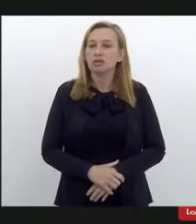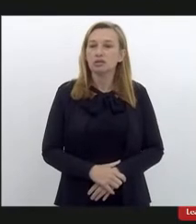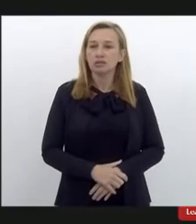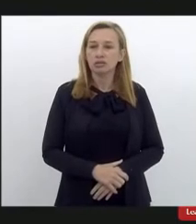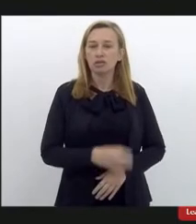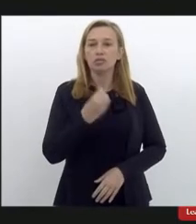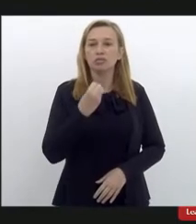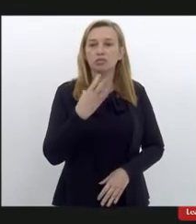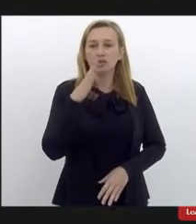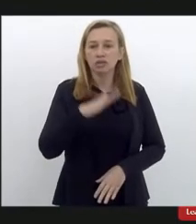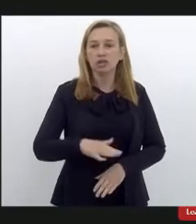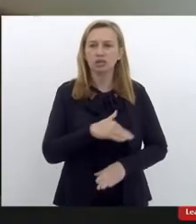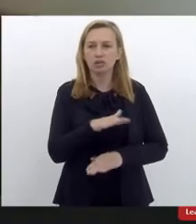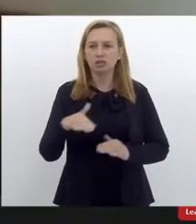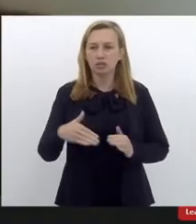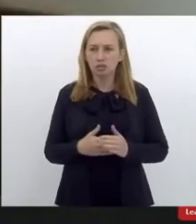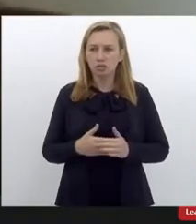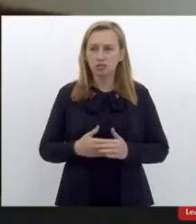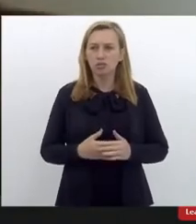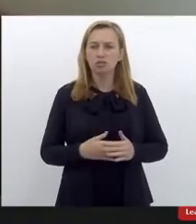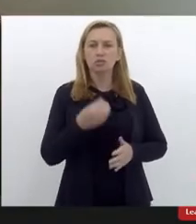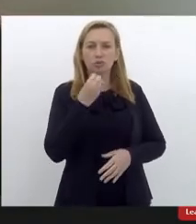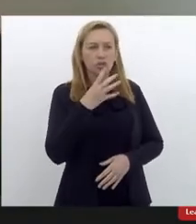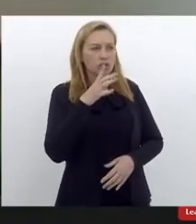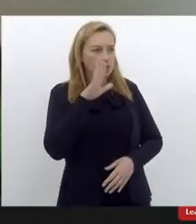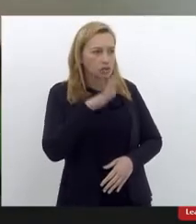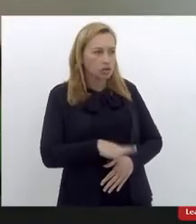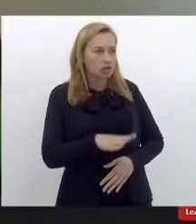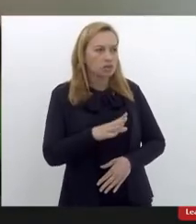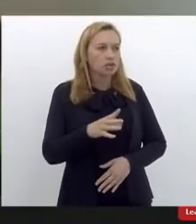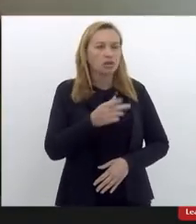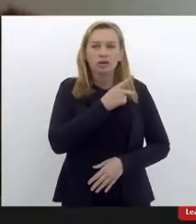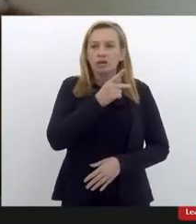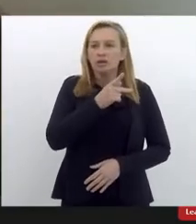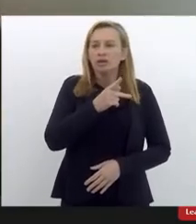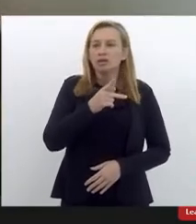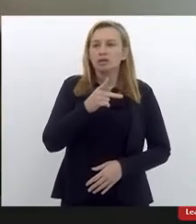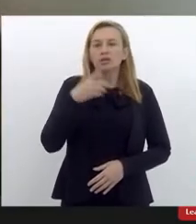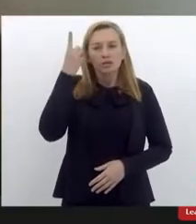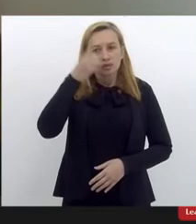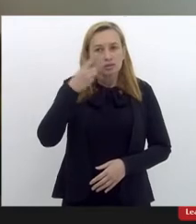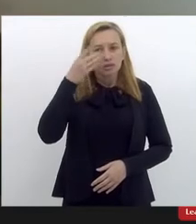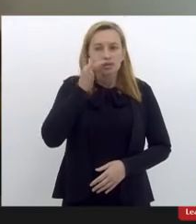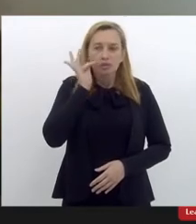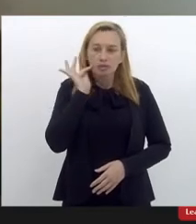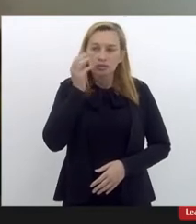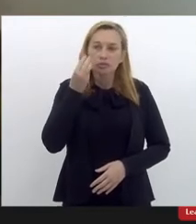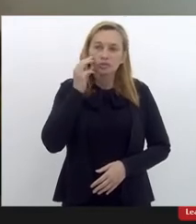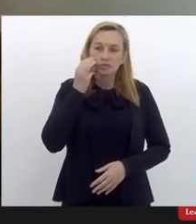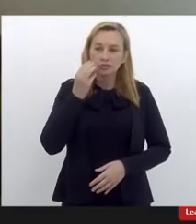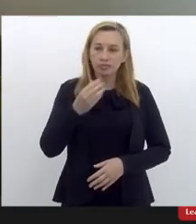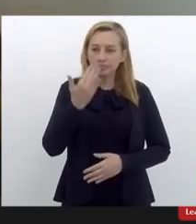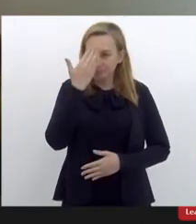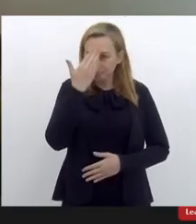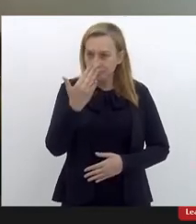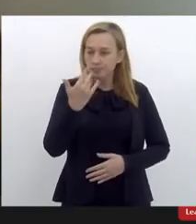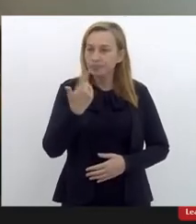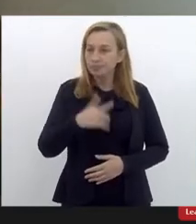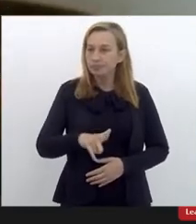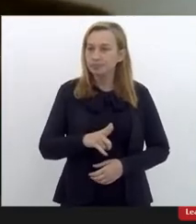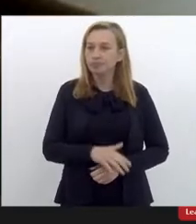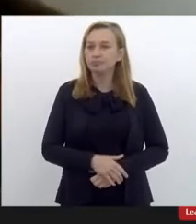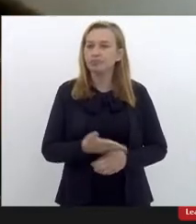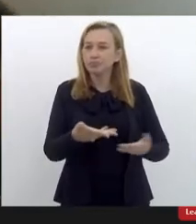Boa tarde a todos e todas. Boa tarde, deputado Flávio Serafini, deputado Valdeque Carneiro. Eu agradeço mais uma vez, né,